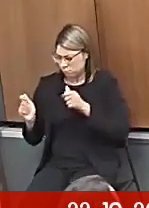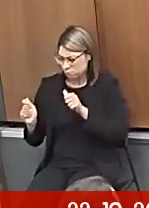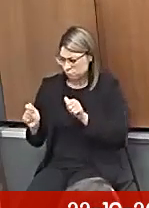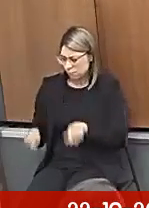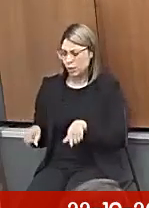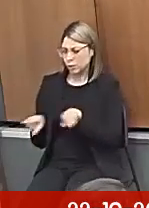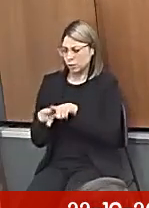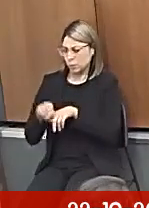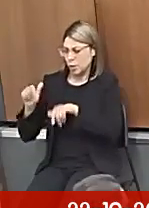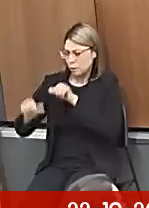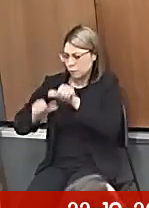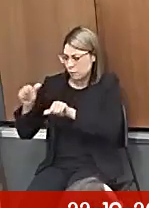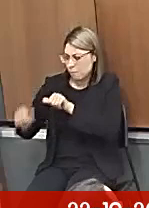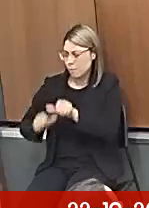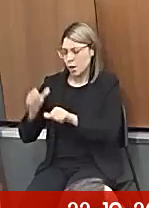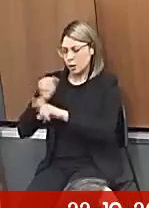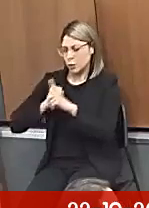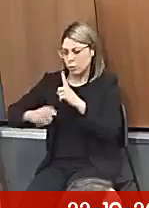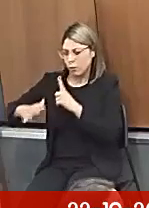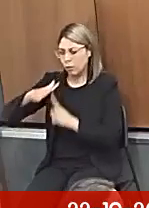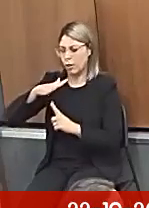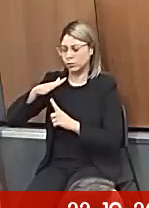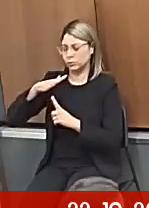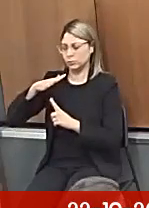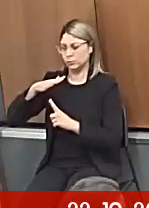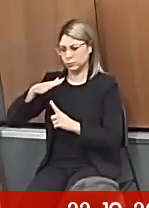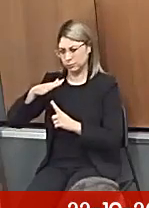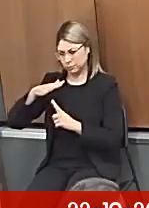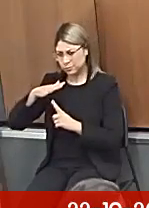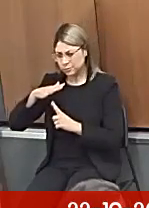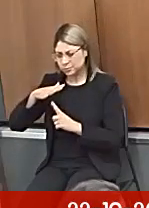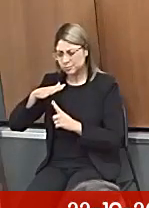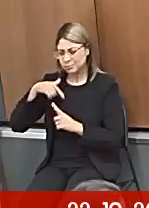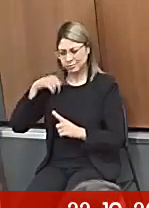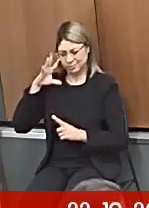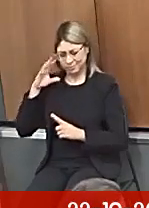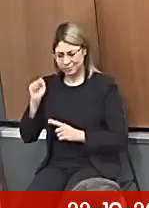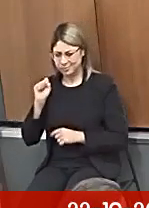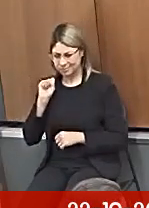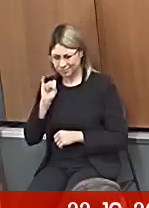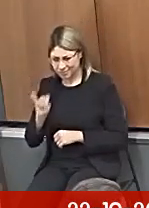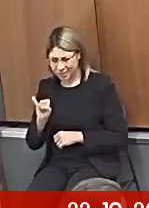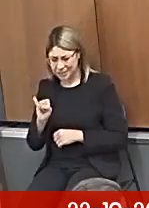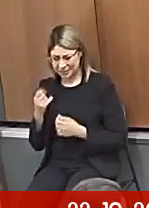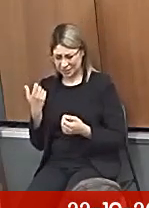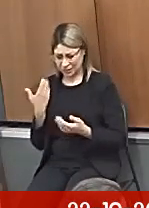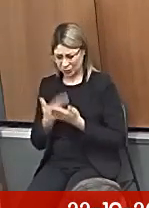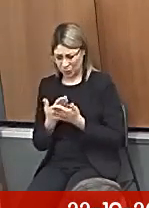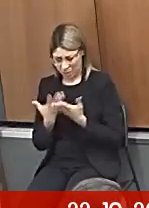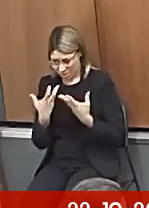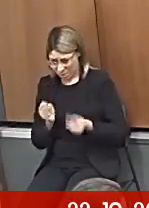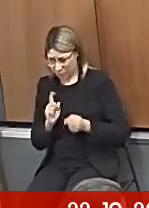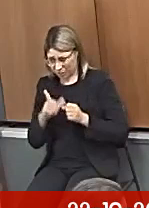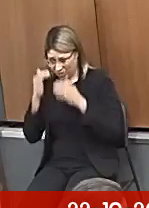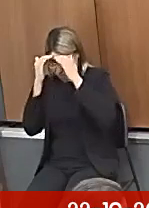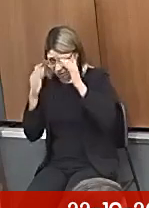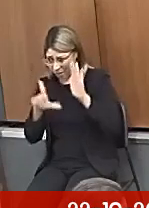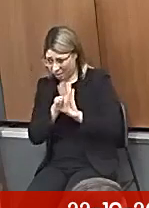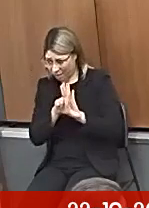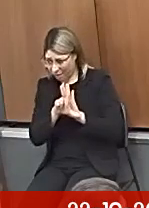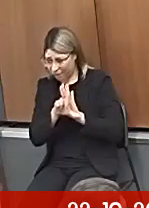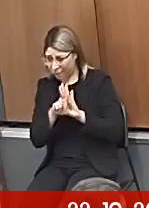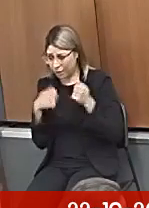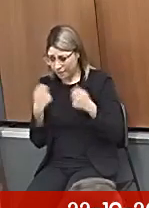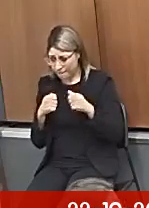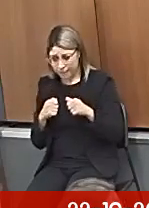transformando positivamente a sociedade. Sabe? Eu acho assim, a partir do momento que uma escola se nega ao cumprimento da lei, tinha